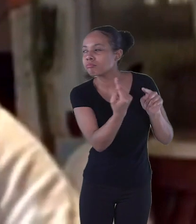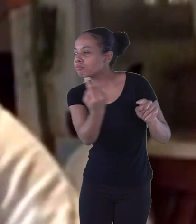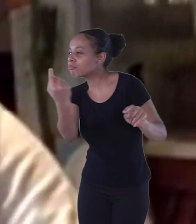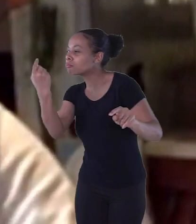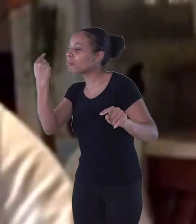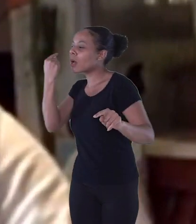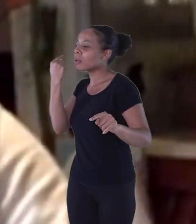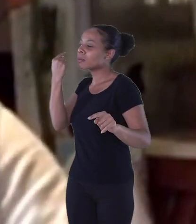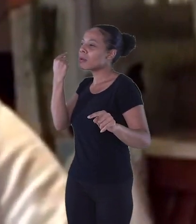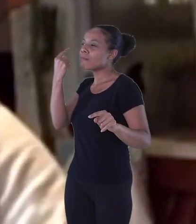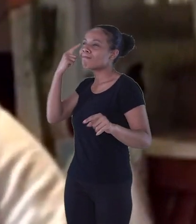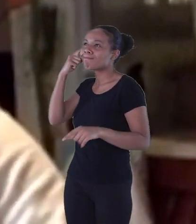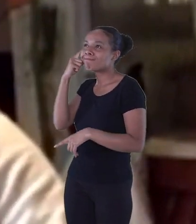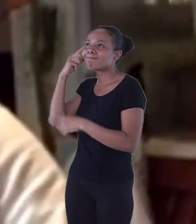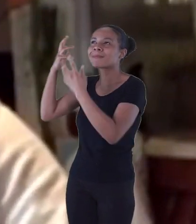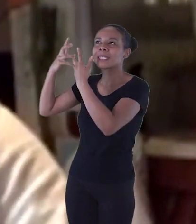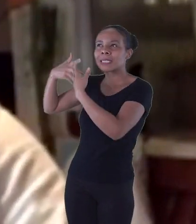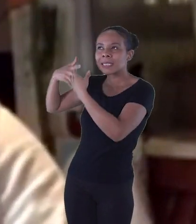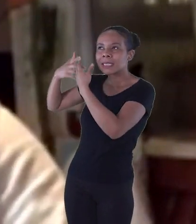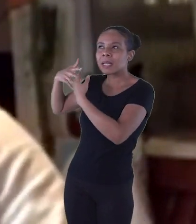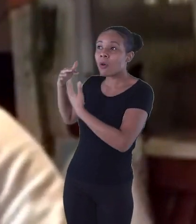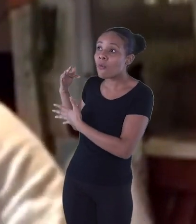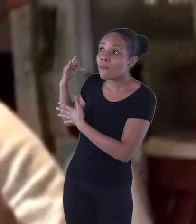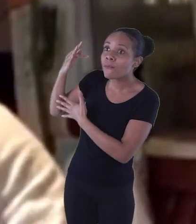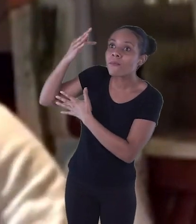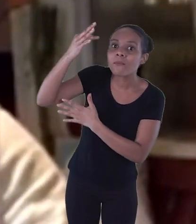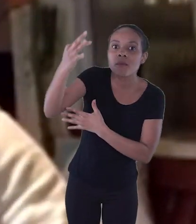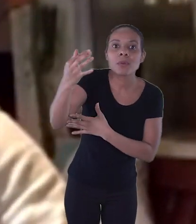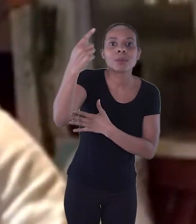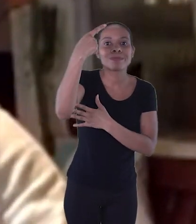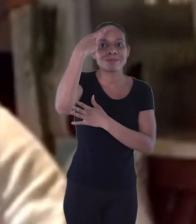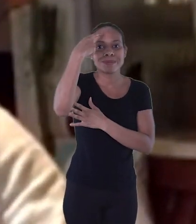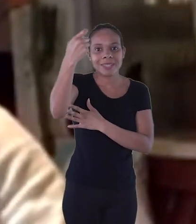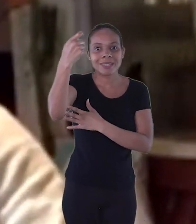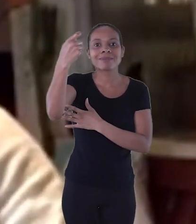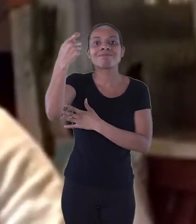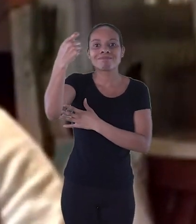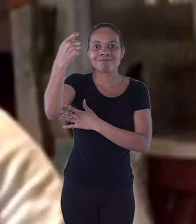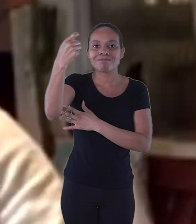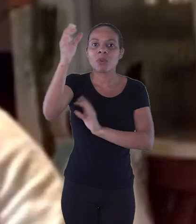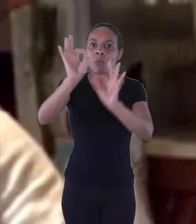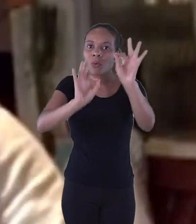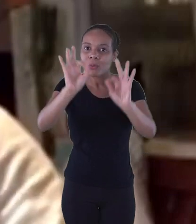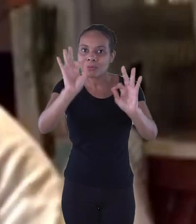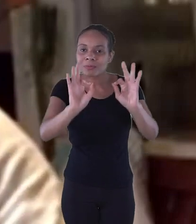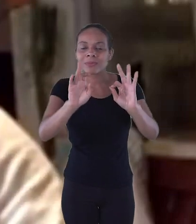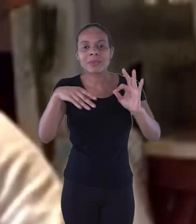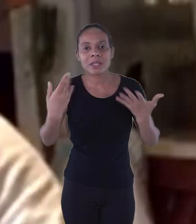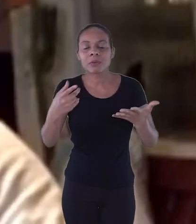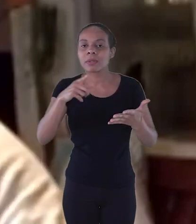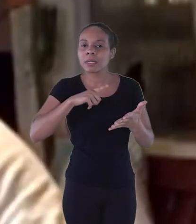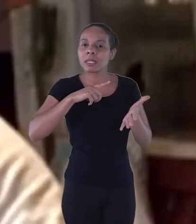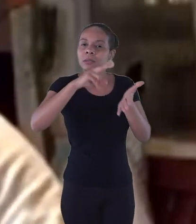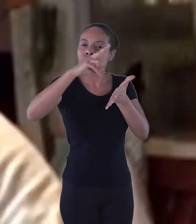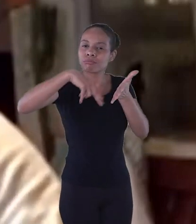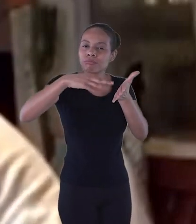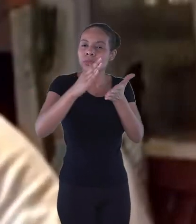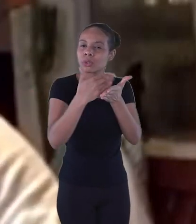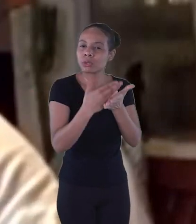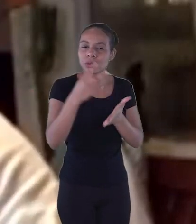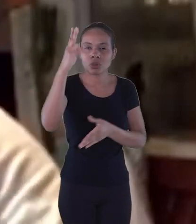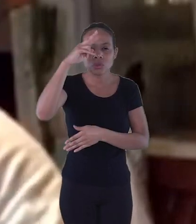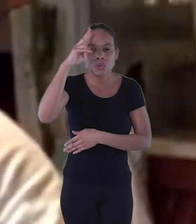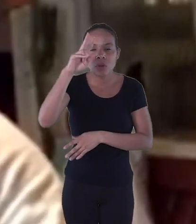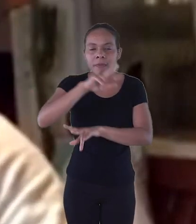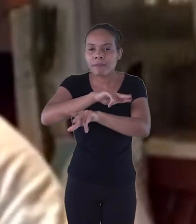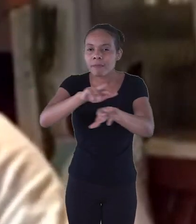antes do pós-fácil, do pós-introdução, dizendo que uma das grandes utopias do livro é que essas histórias, como de Chicamani Congo, de